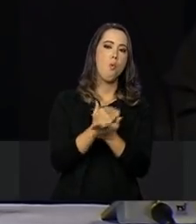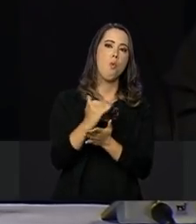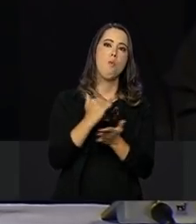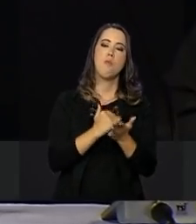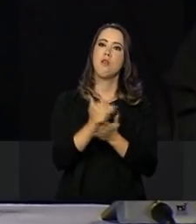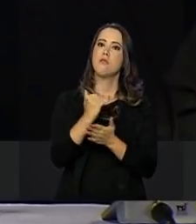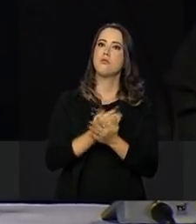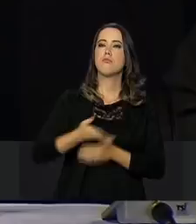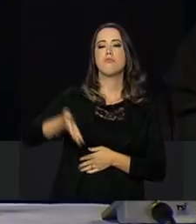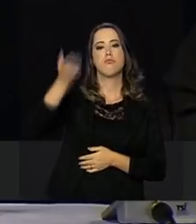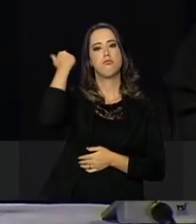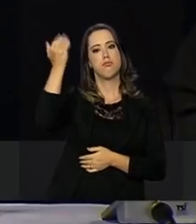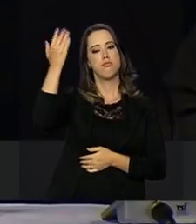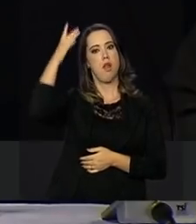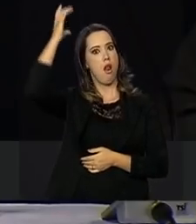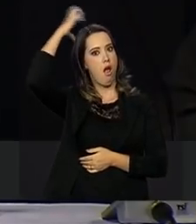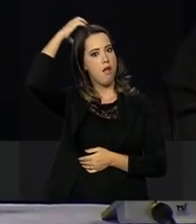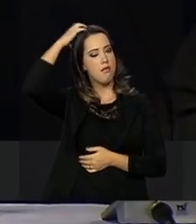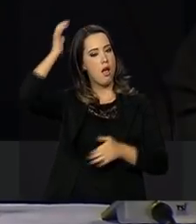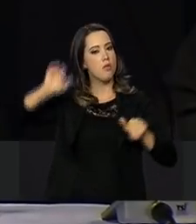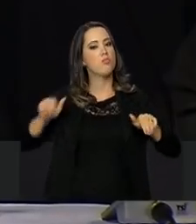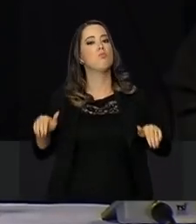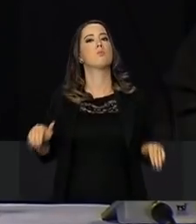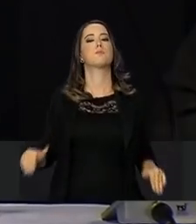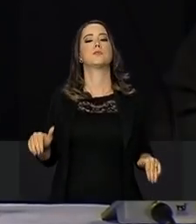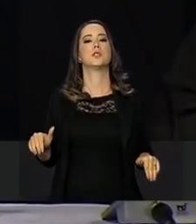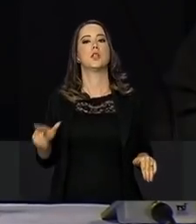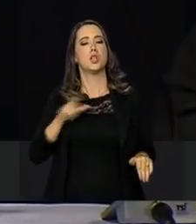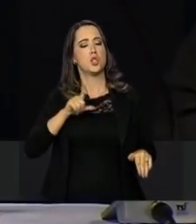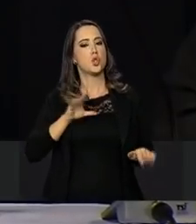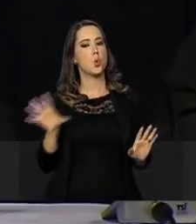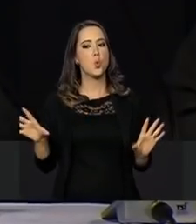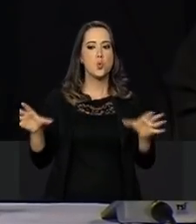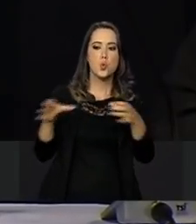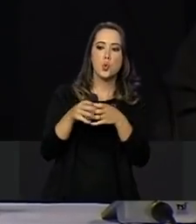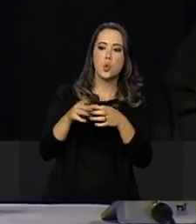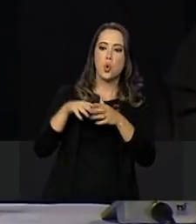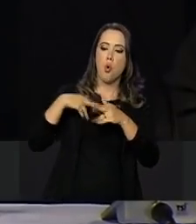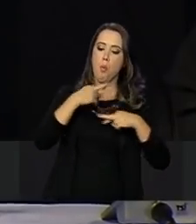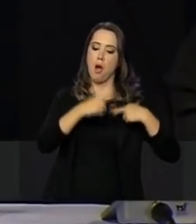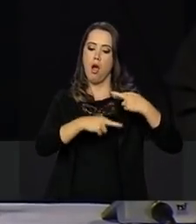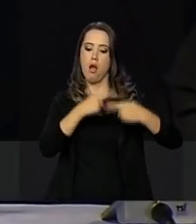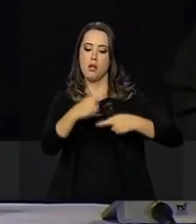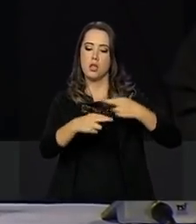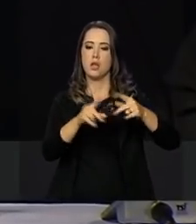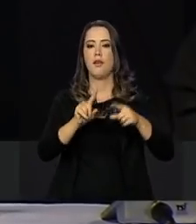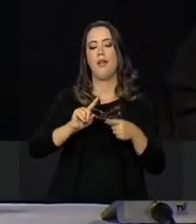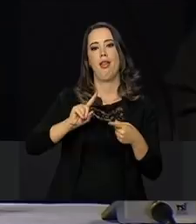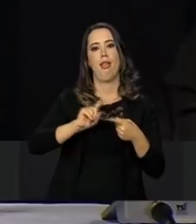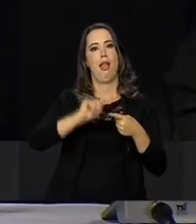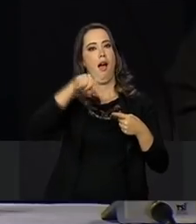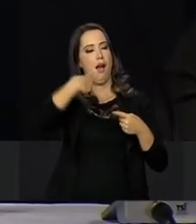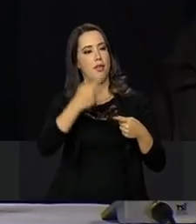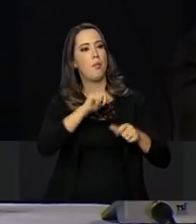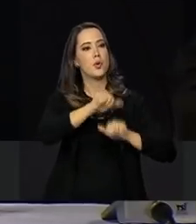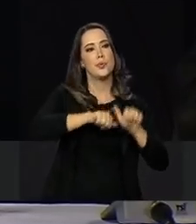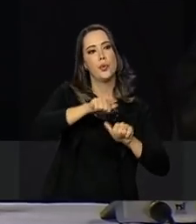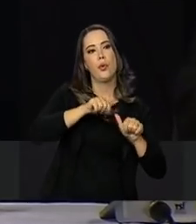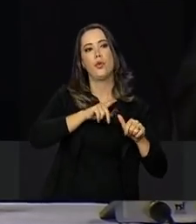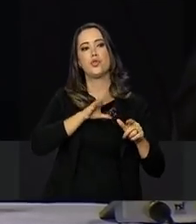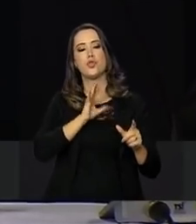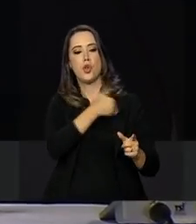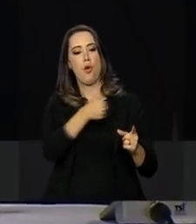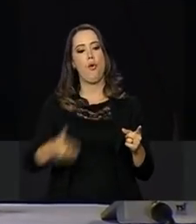No Brasil colônia, você tinha as chamadas capitanias hereditárias. Depois você tinha governos gerais, que